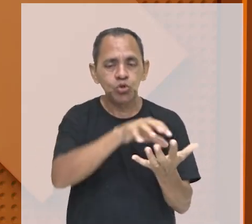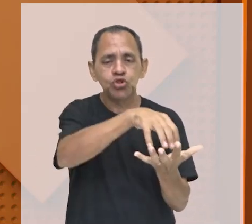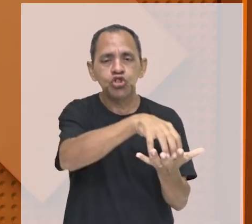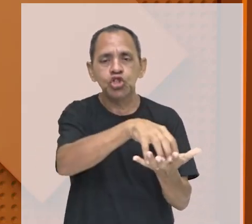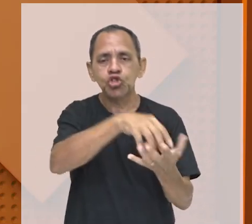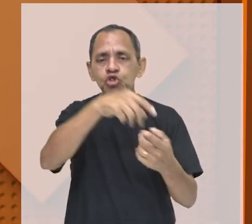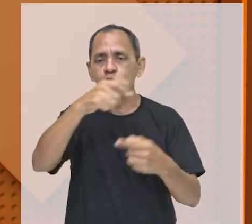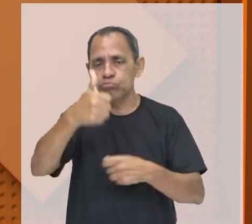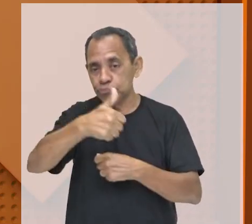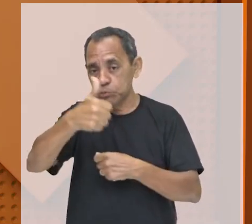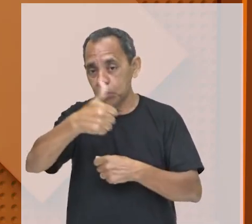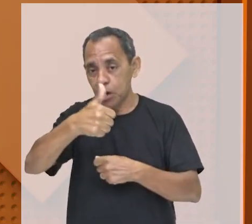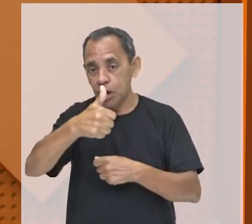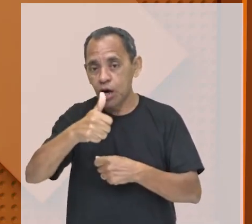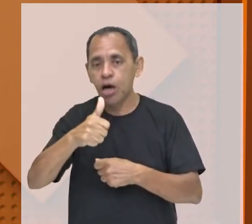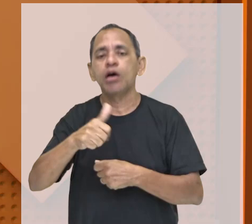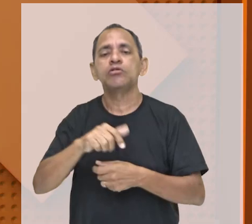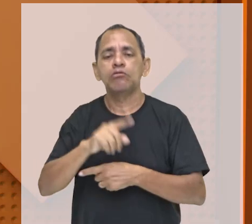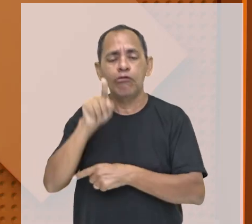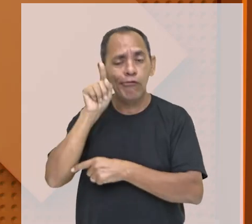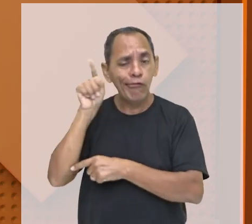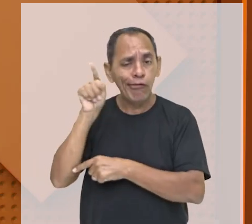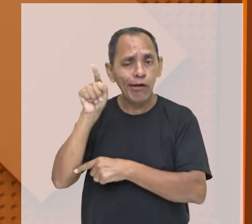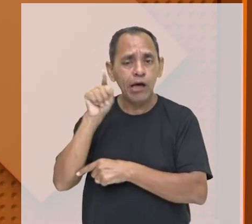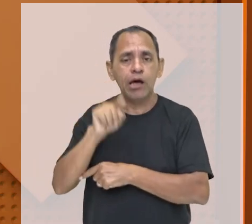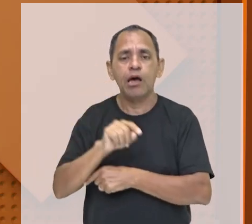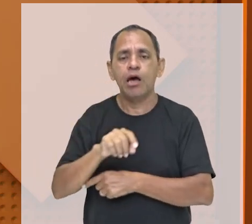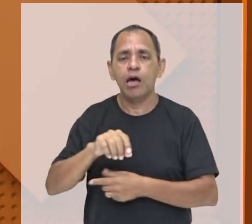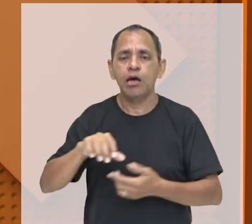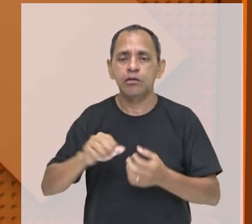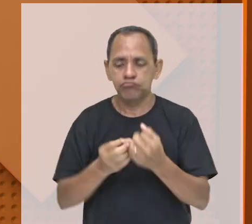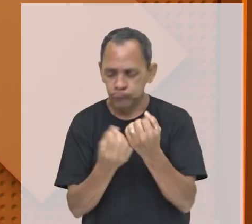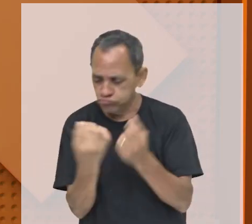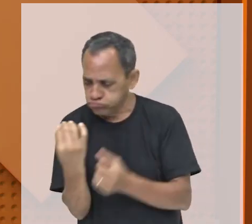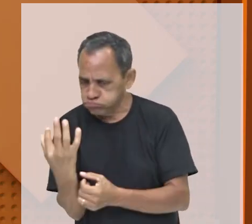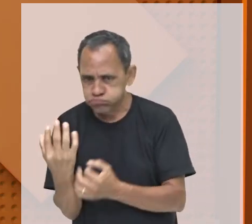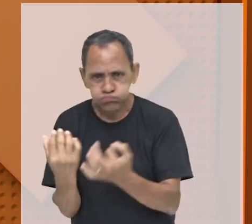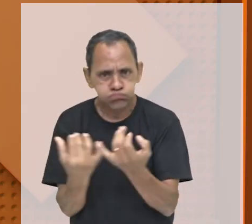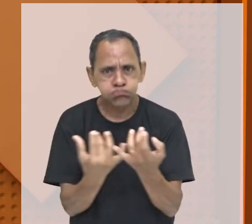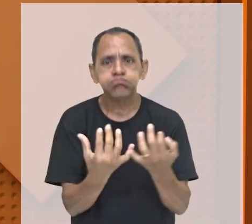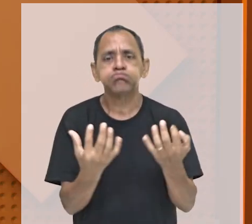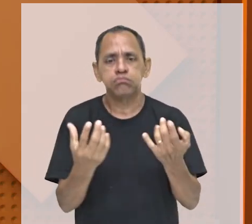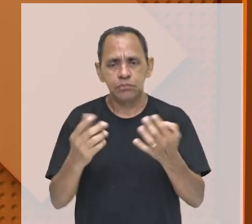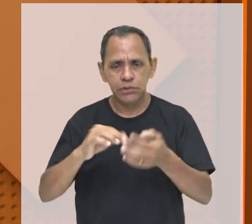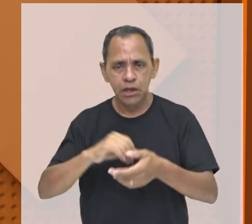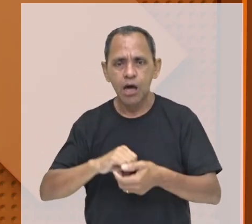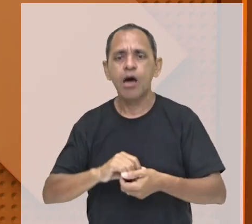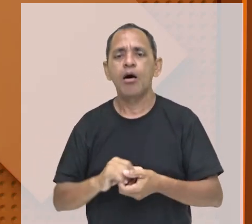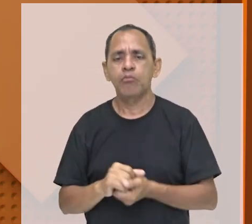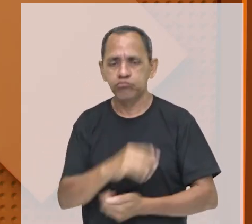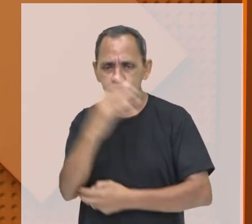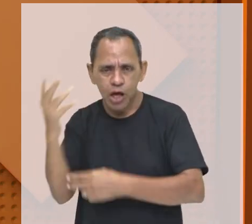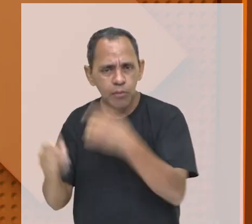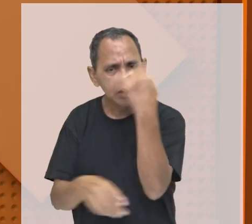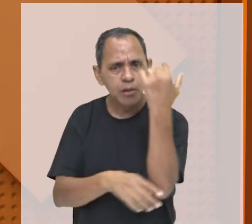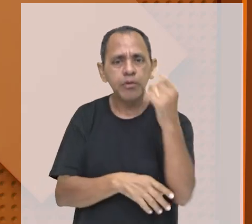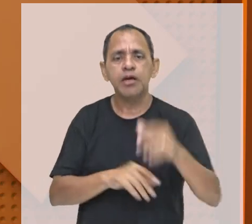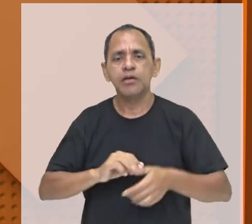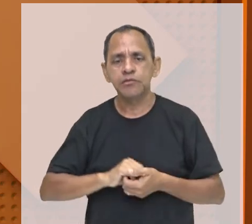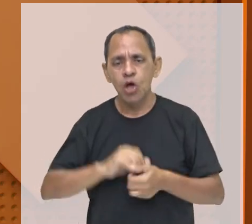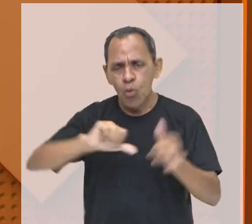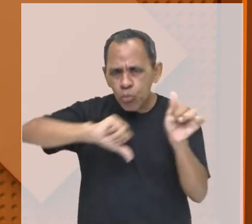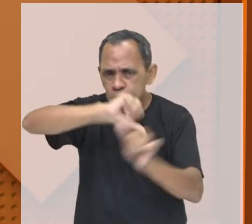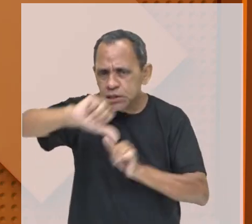Então, isso vai ajudar principalmente ao quê? A essa transição de mudança, onde vai deixar mais ali de lado, né,